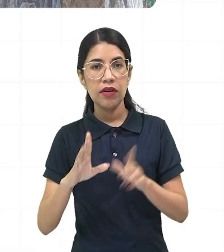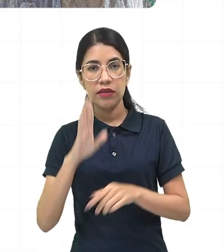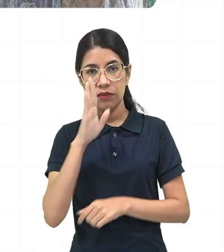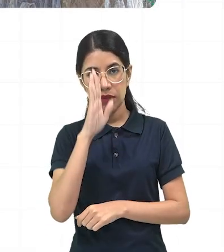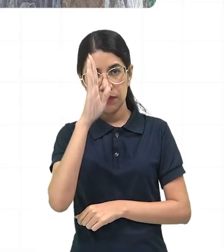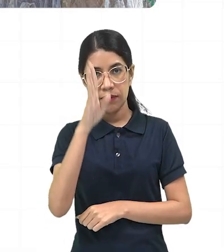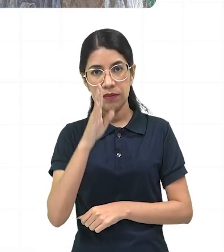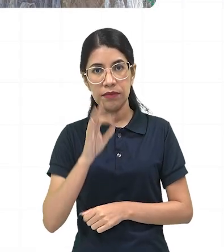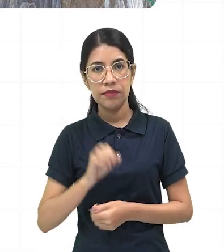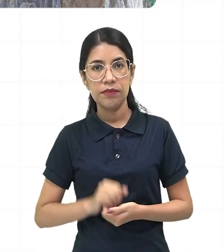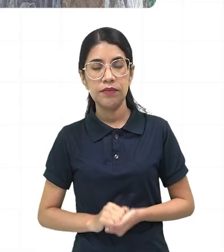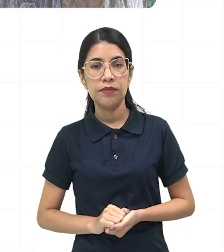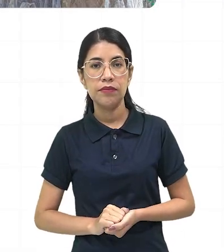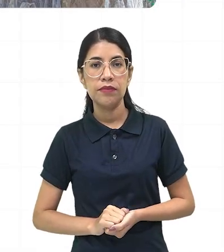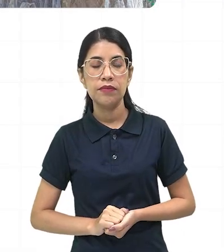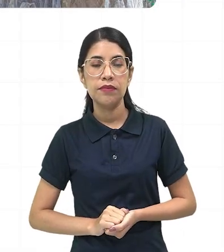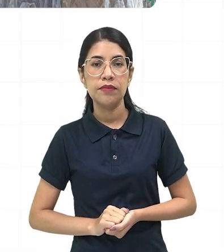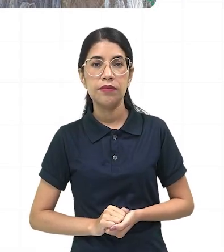democracia.